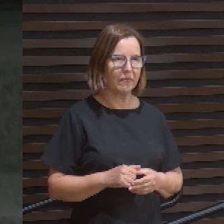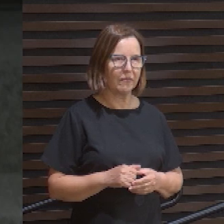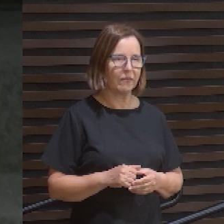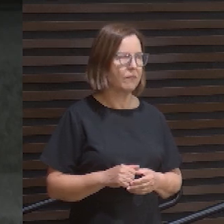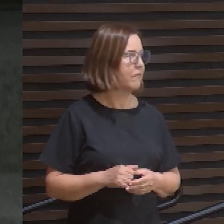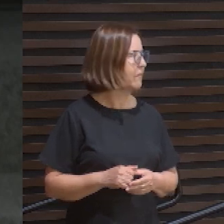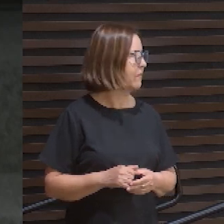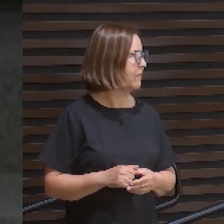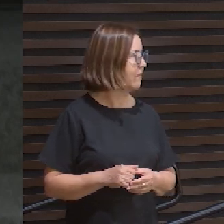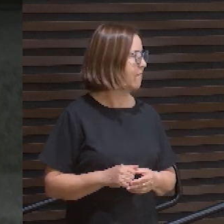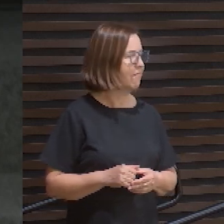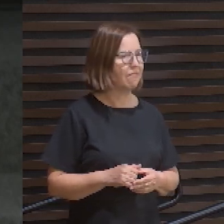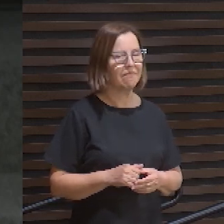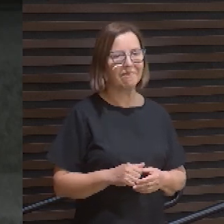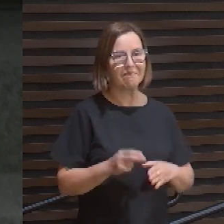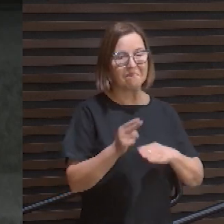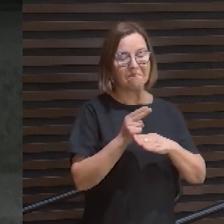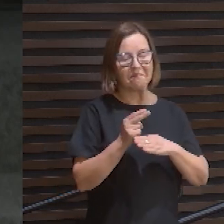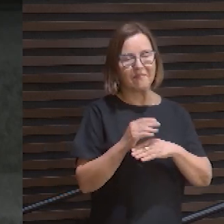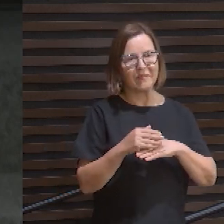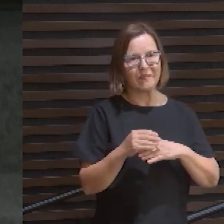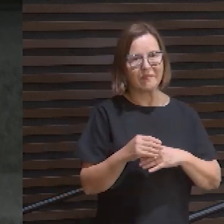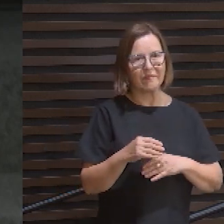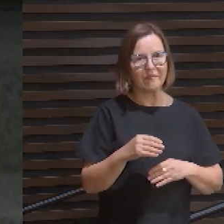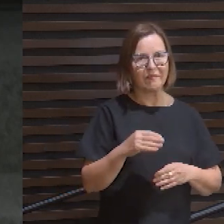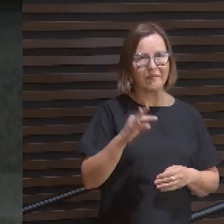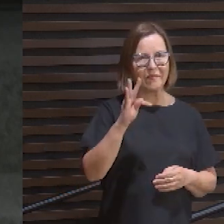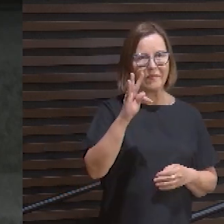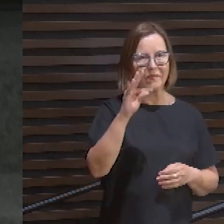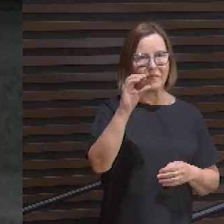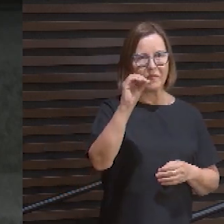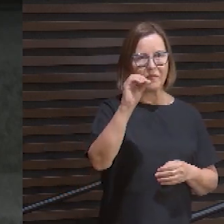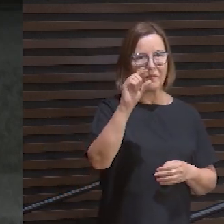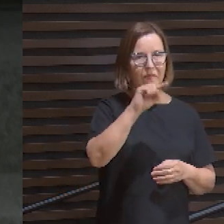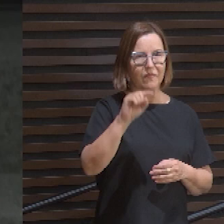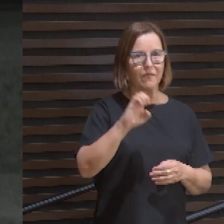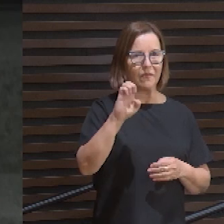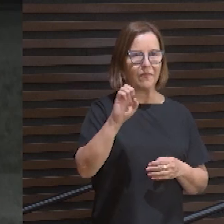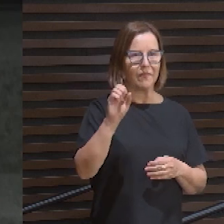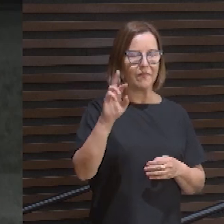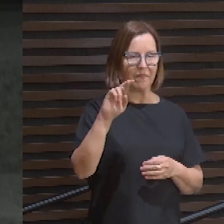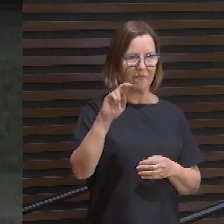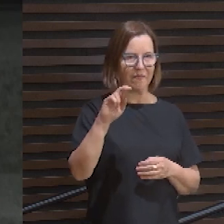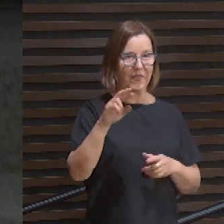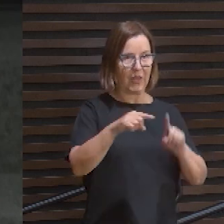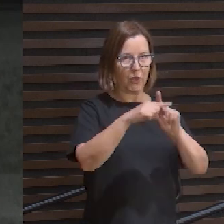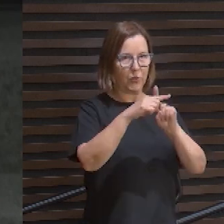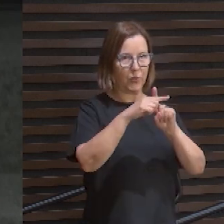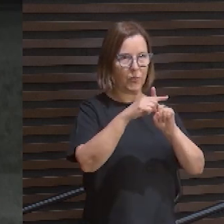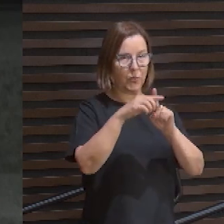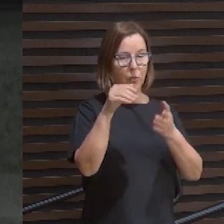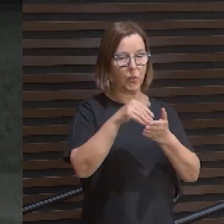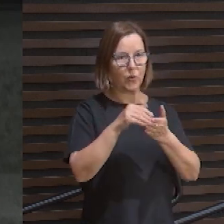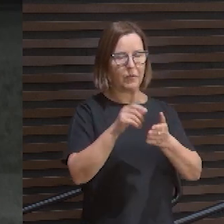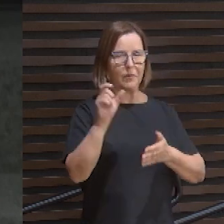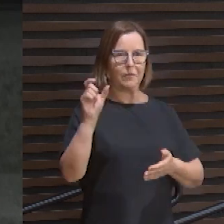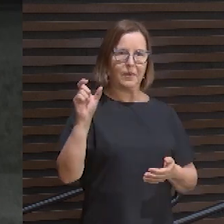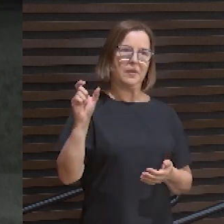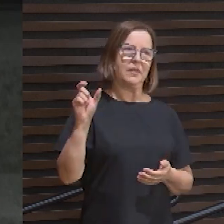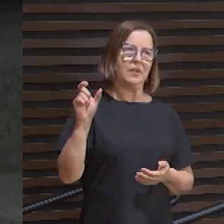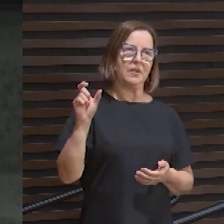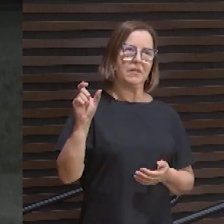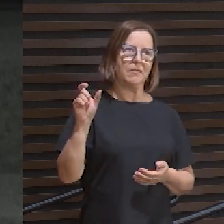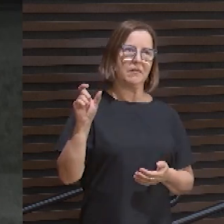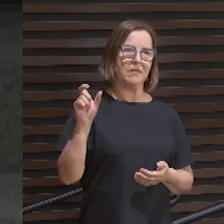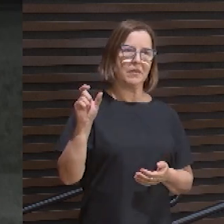Deixa eu ver se mais aqui. Tozer. A cruz é a última palavra